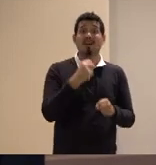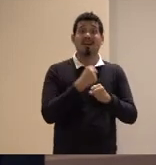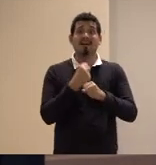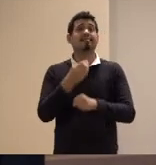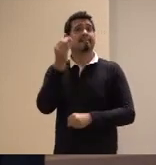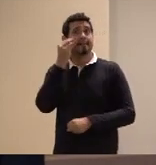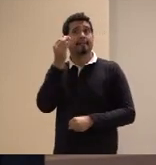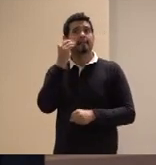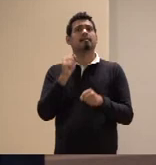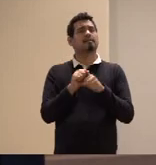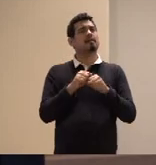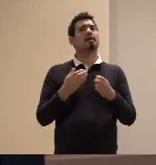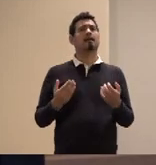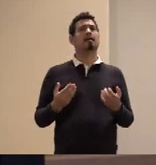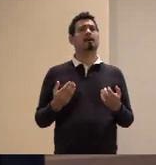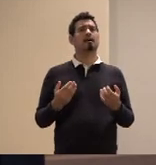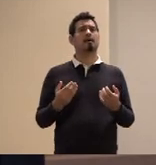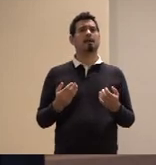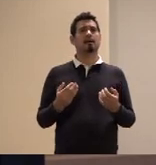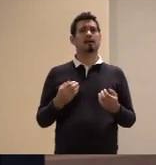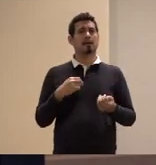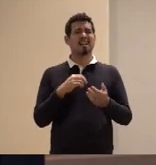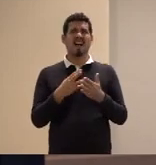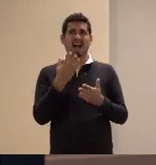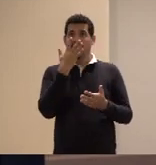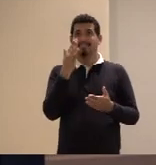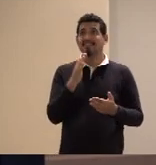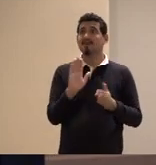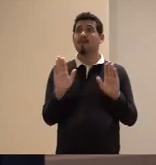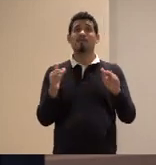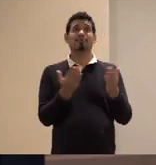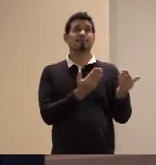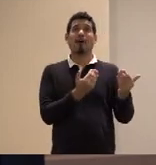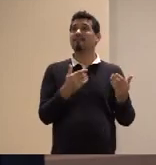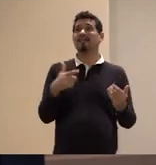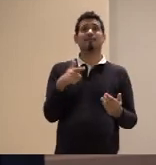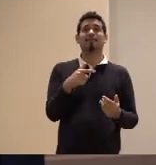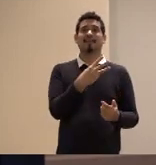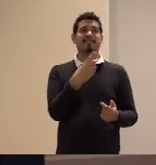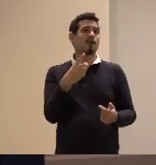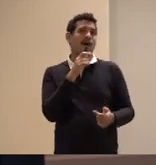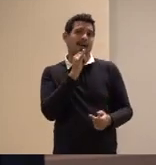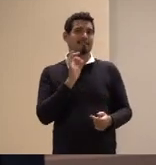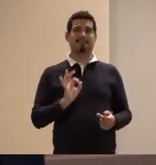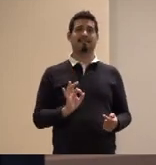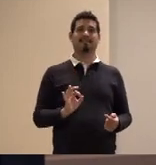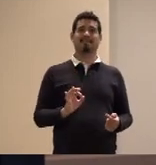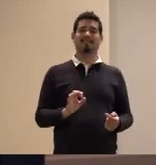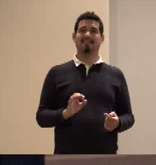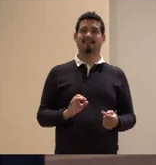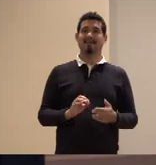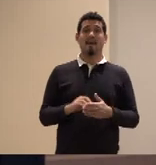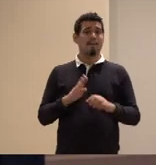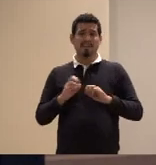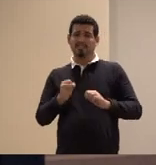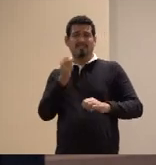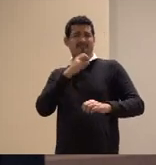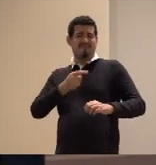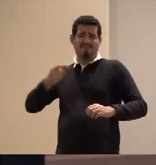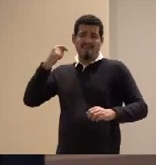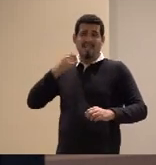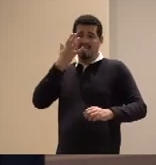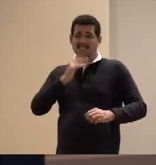32 anos de estatuto. Talvez seja mais velho do que muitas pessoas que estão aqui, certamente mais velho do que as crianças e adolescentes que